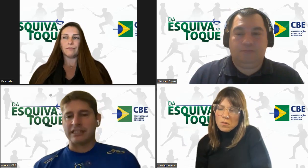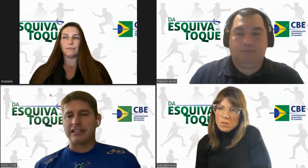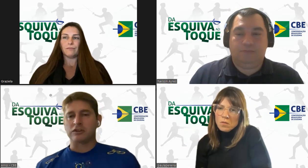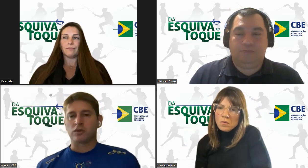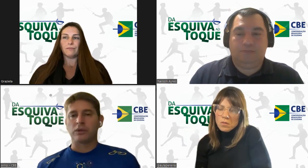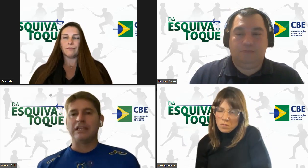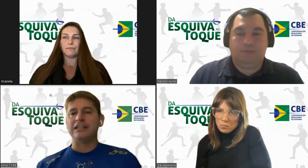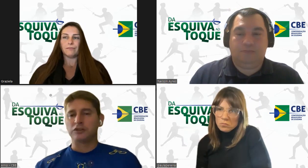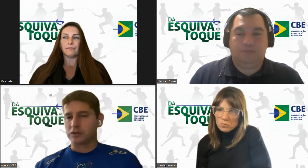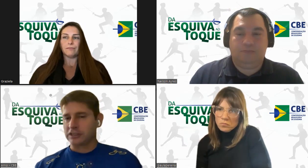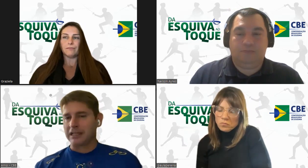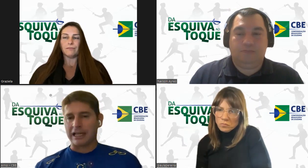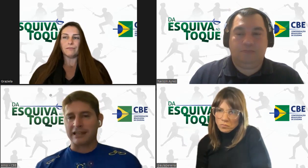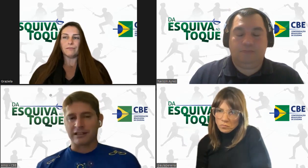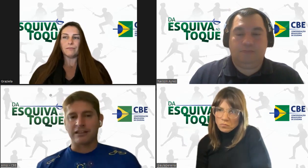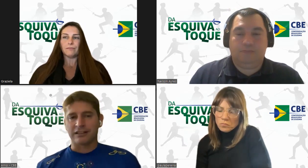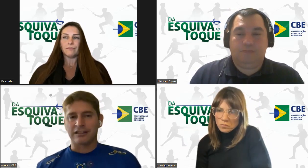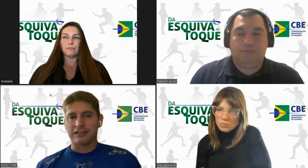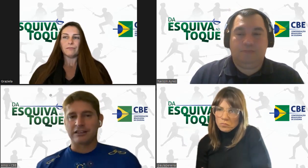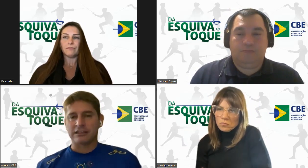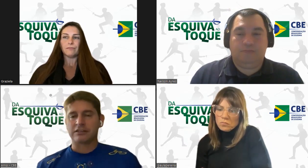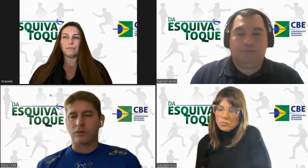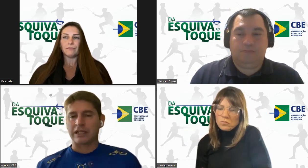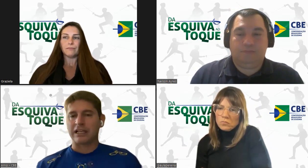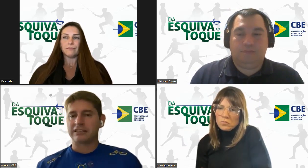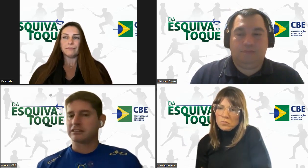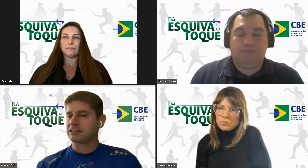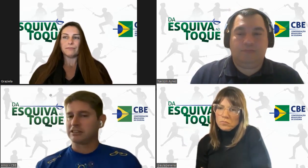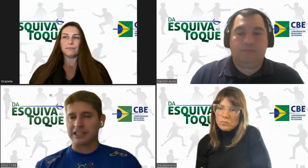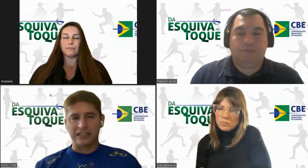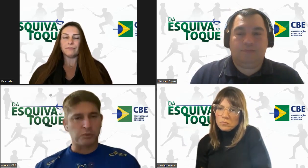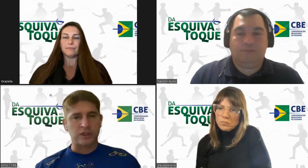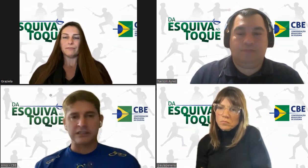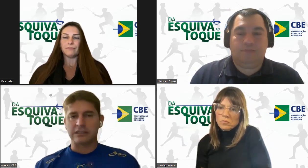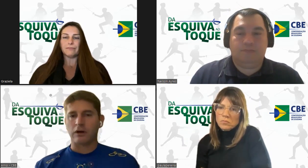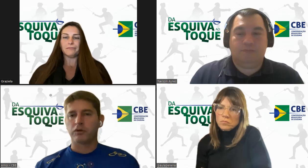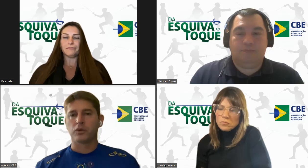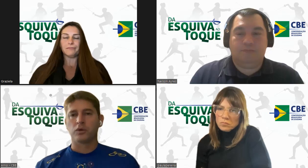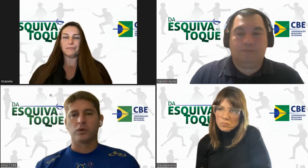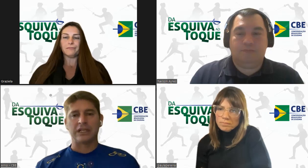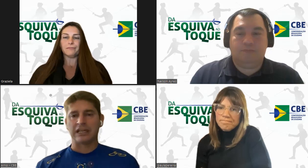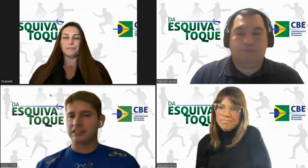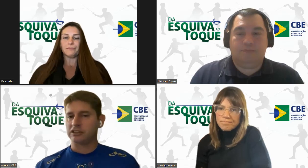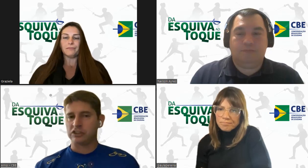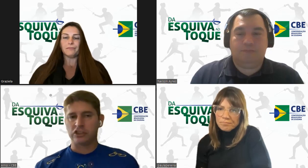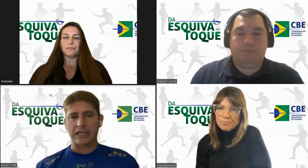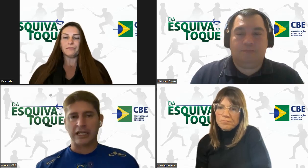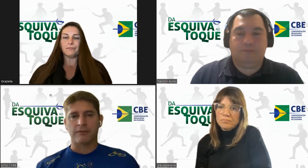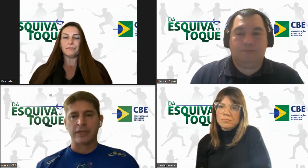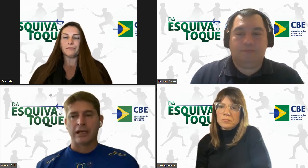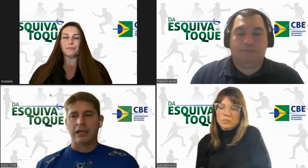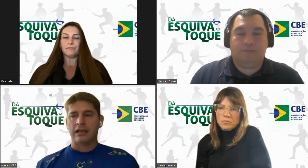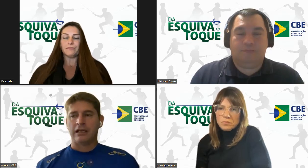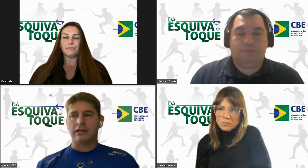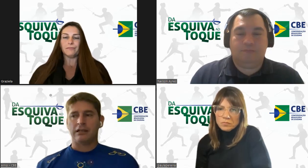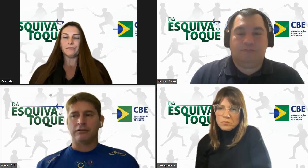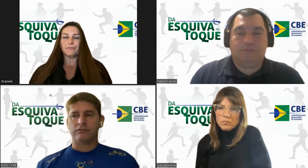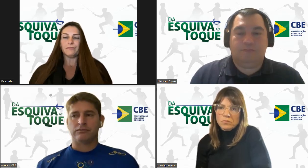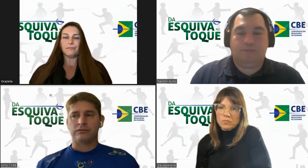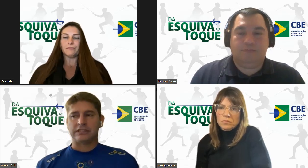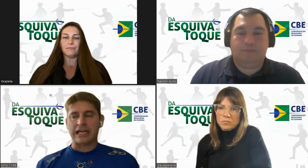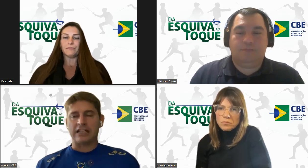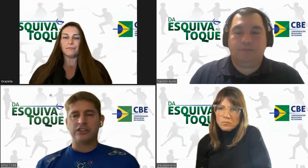adolescentes ou inícios de atleta né que são atletas que grande potencial futuro em que a gente enxerga